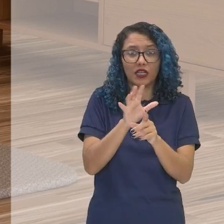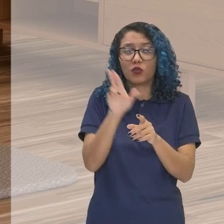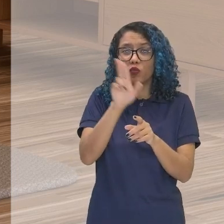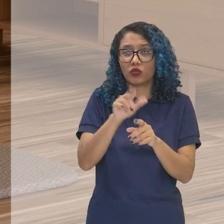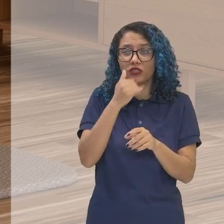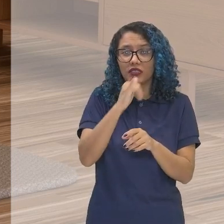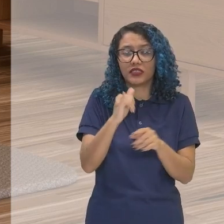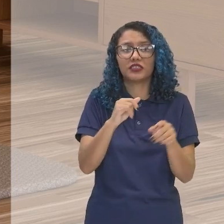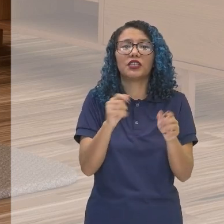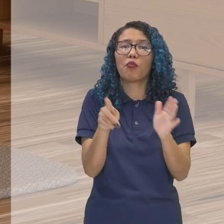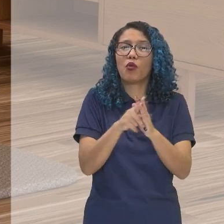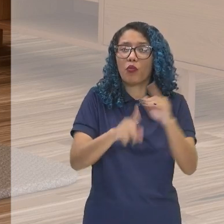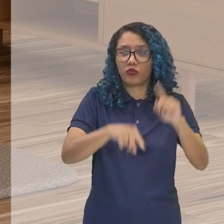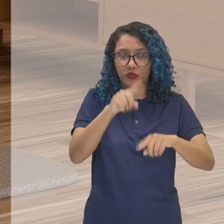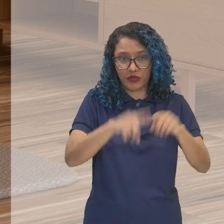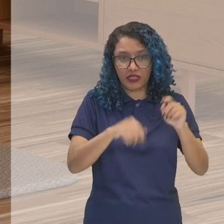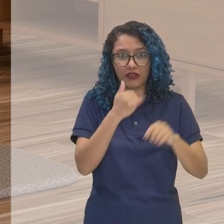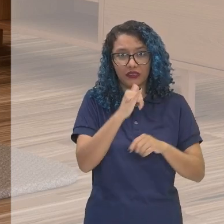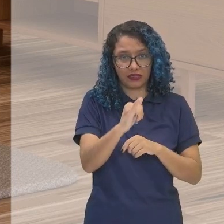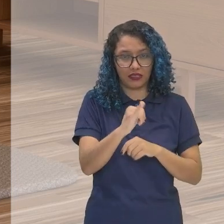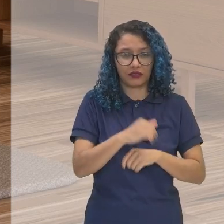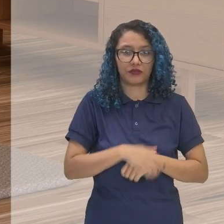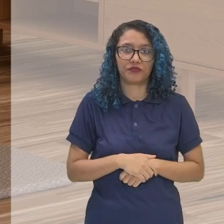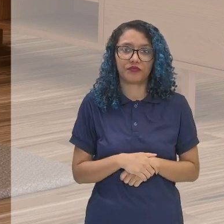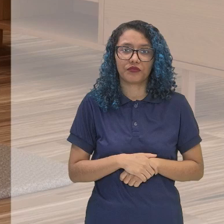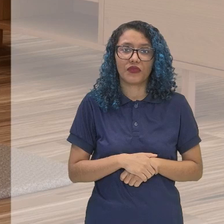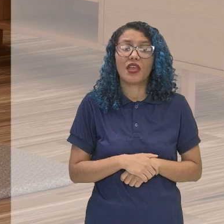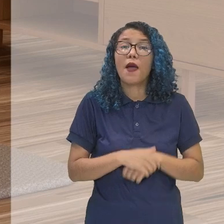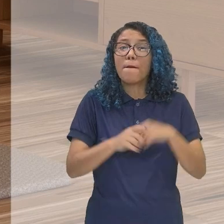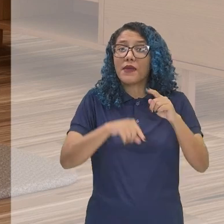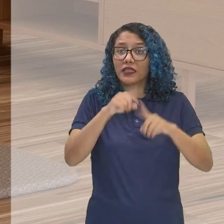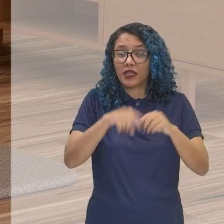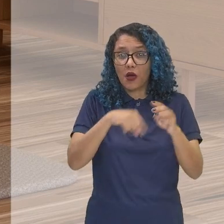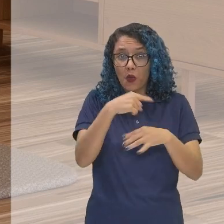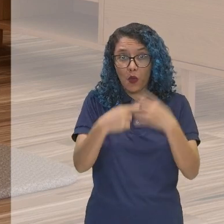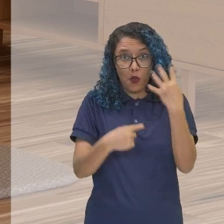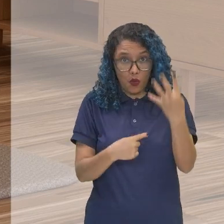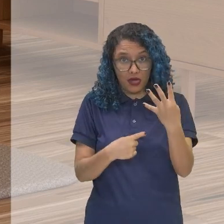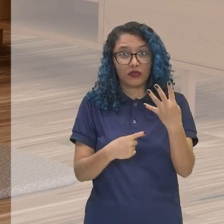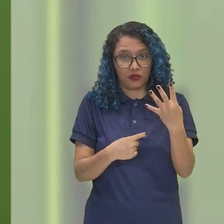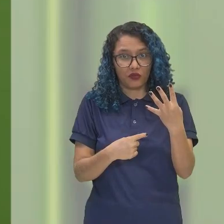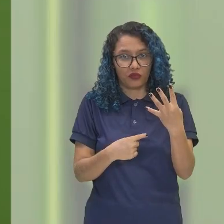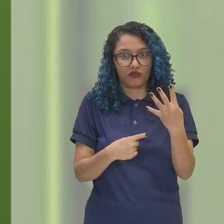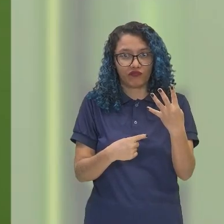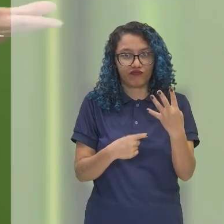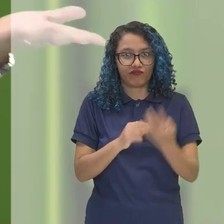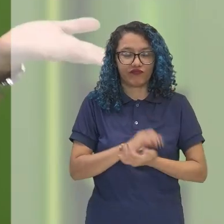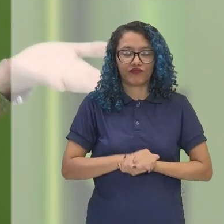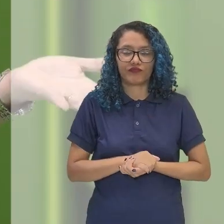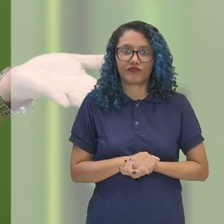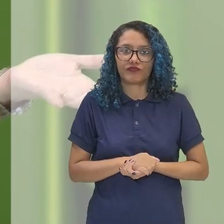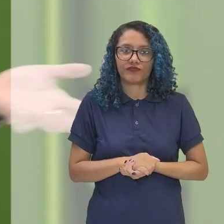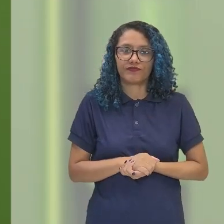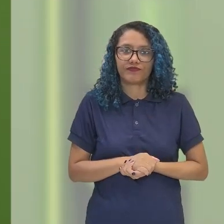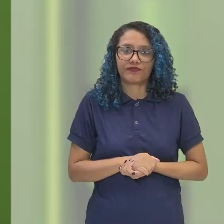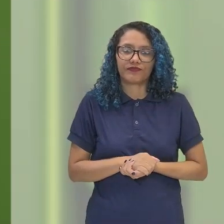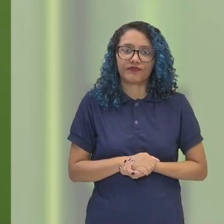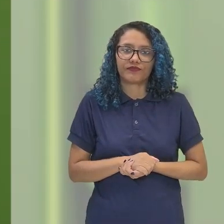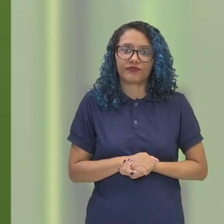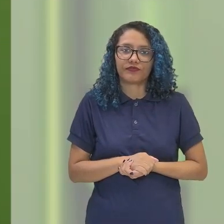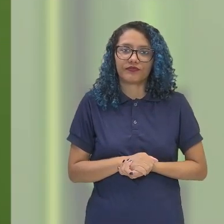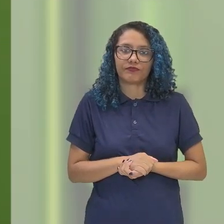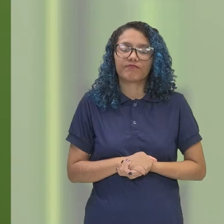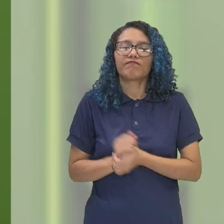dispositivos elétricos. Os dispositivos são 4. É com você, professora? Muito bem.